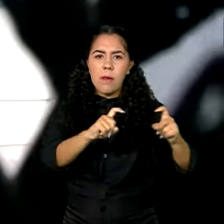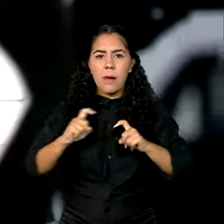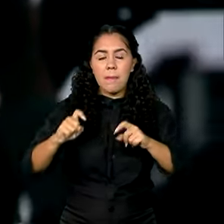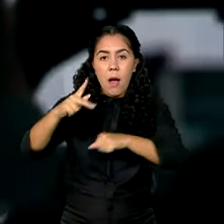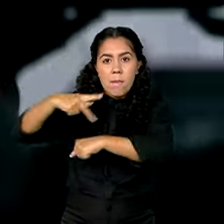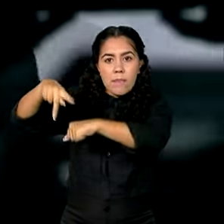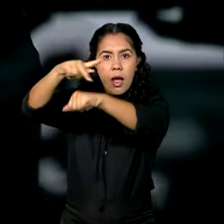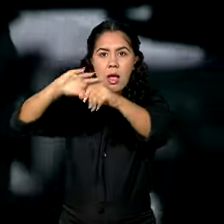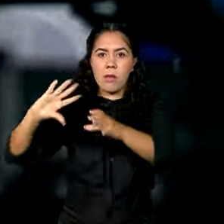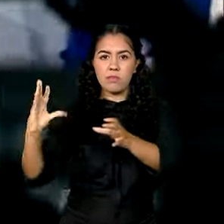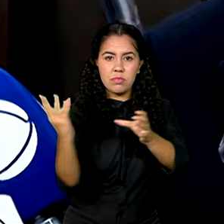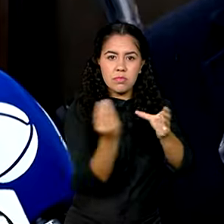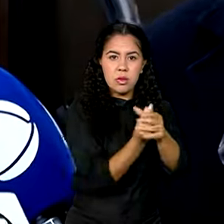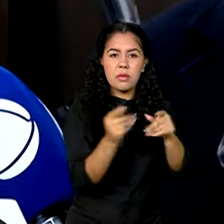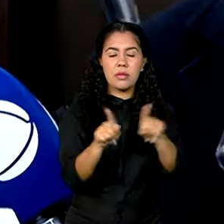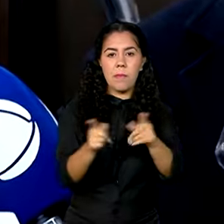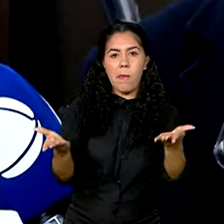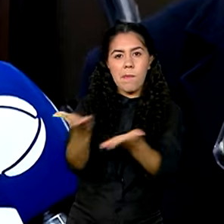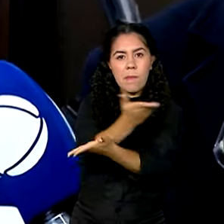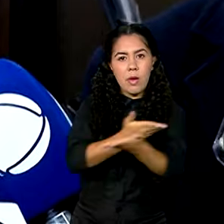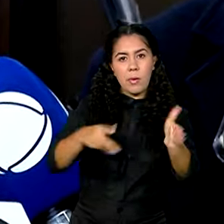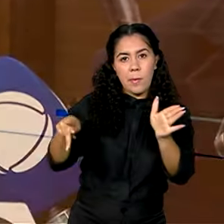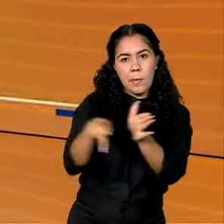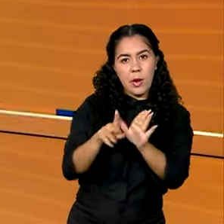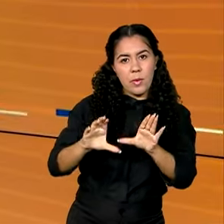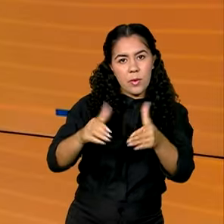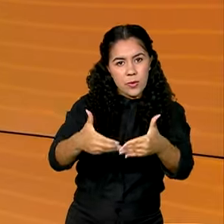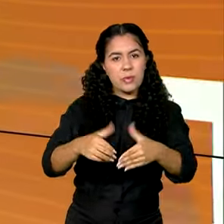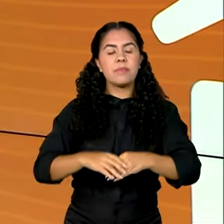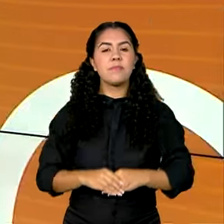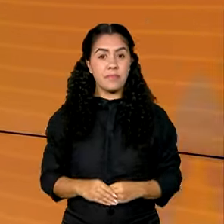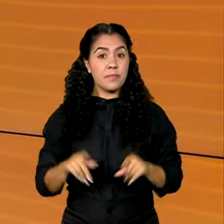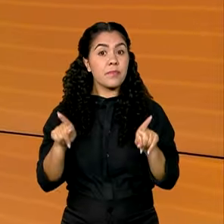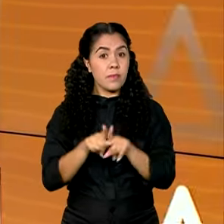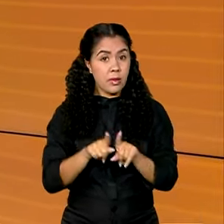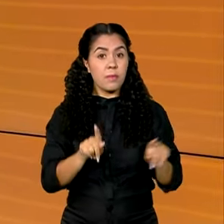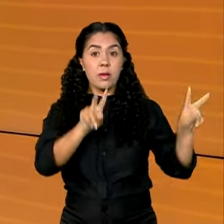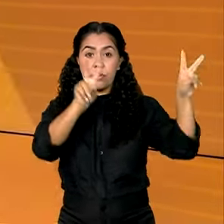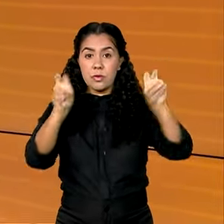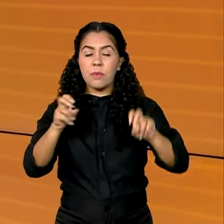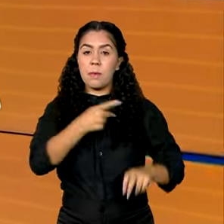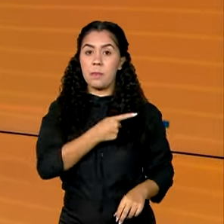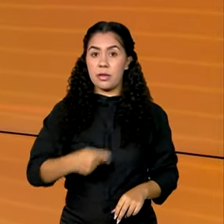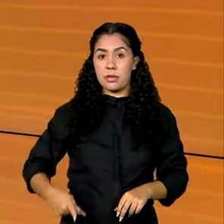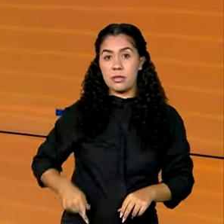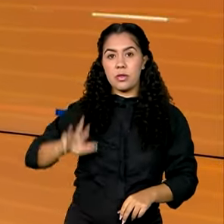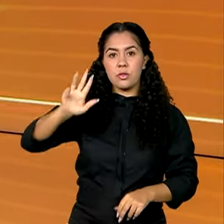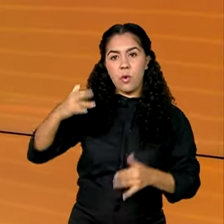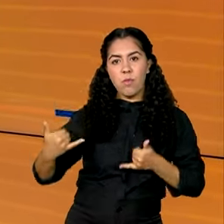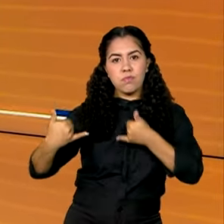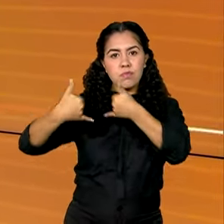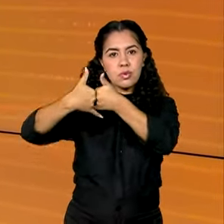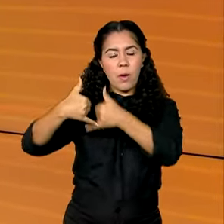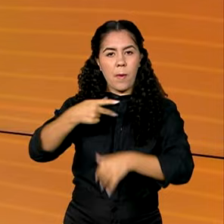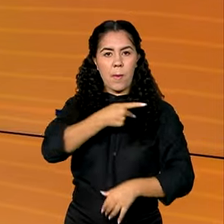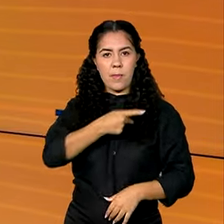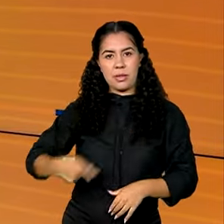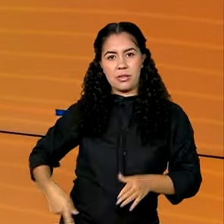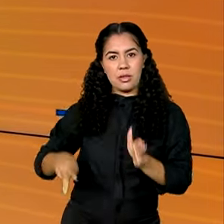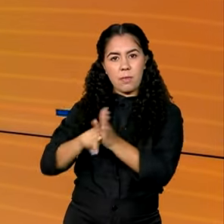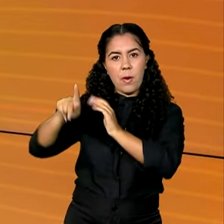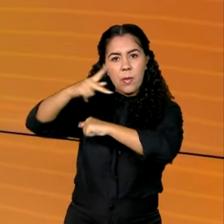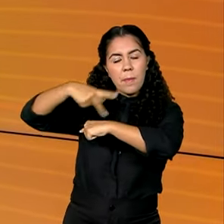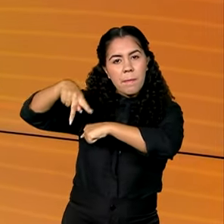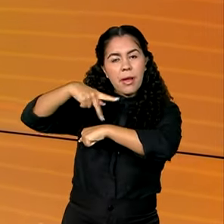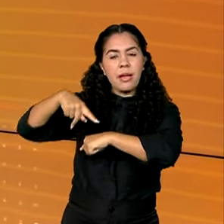a cooperação entre os países que compõem o bloco. Ainda hoje, Lula e Putin têm conversa por telefone. E